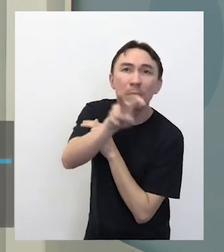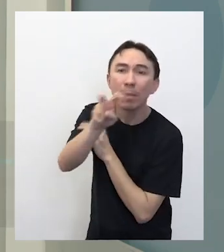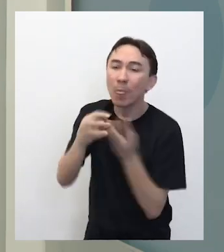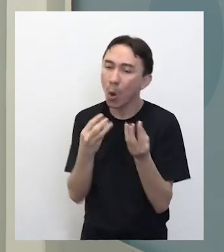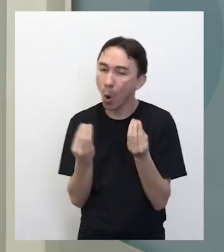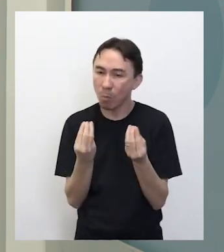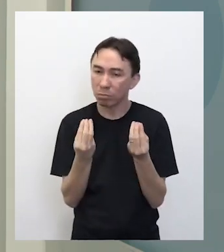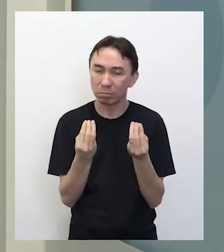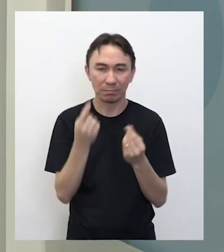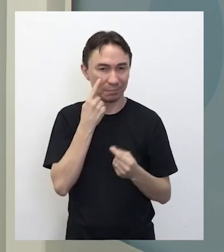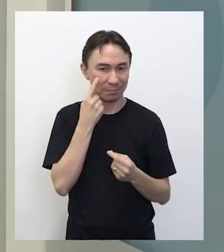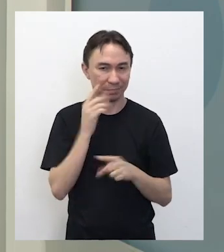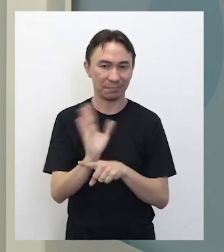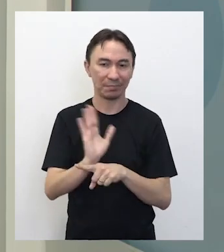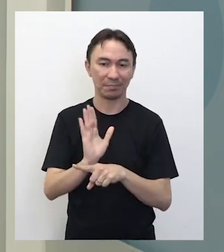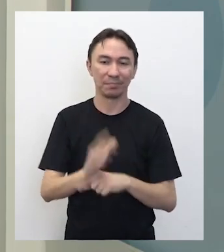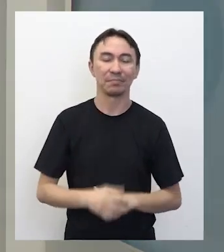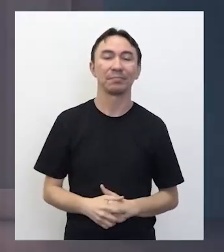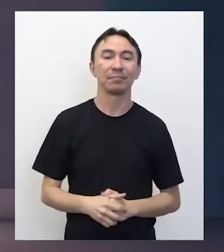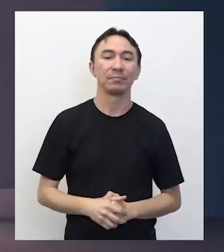tela.